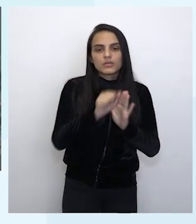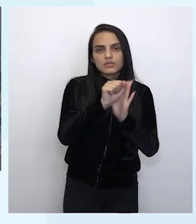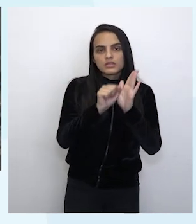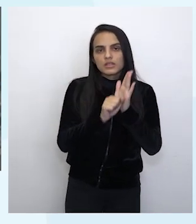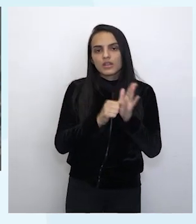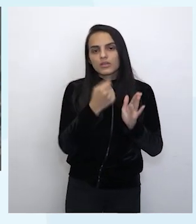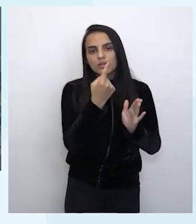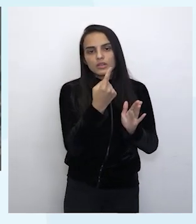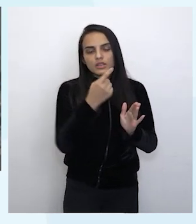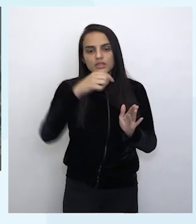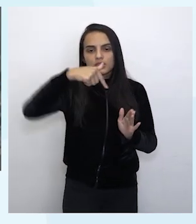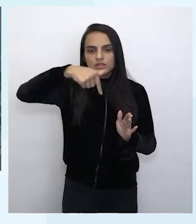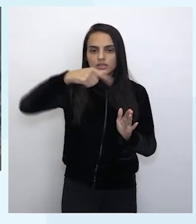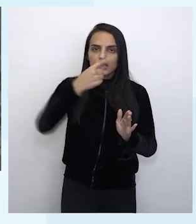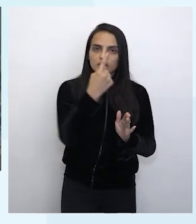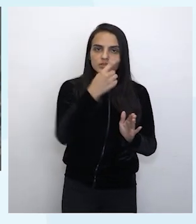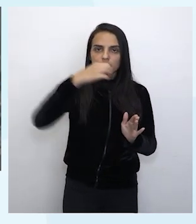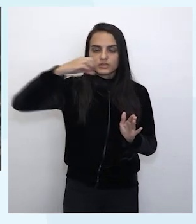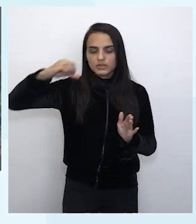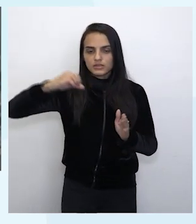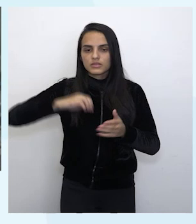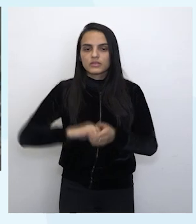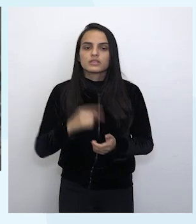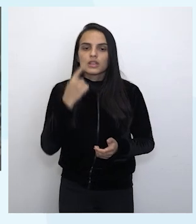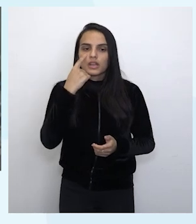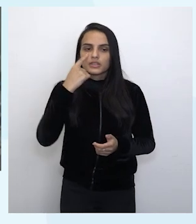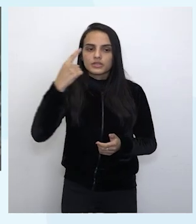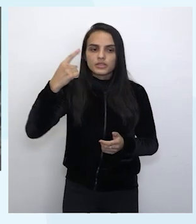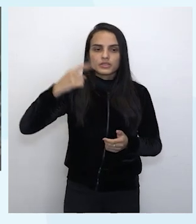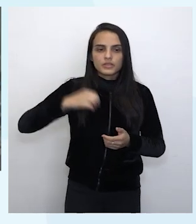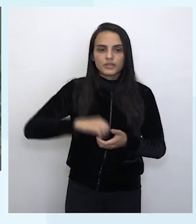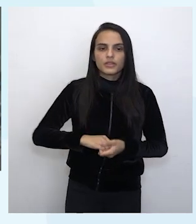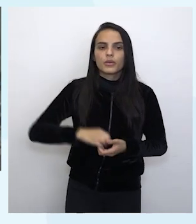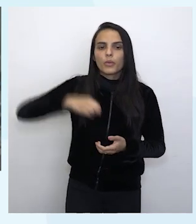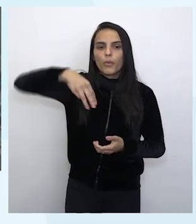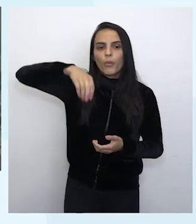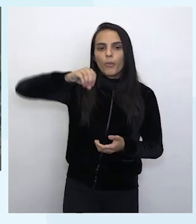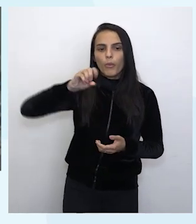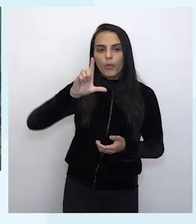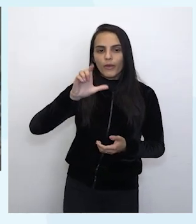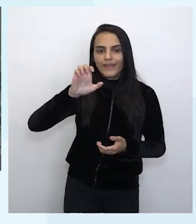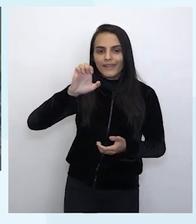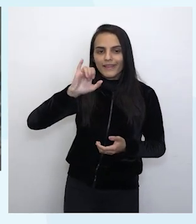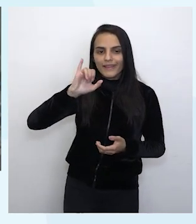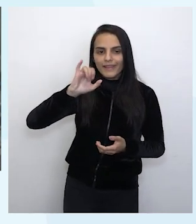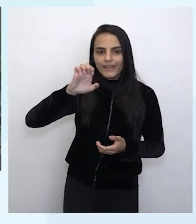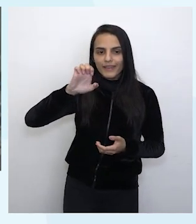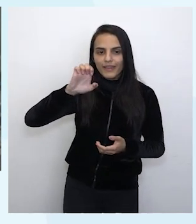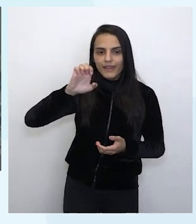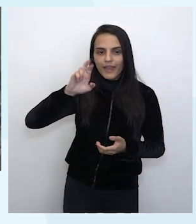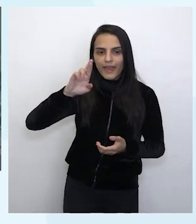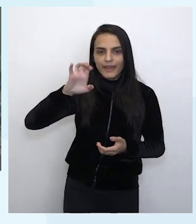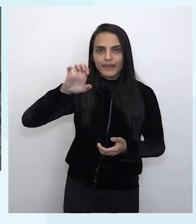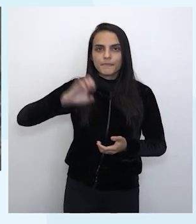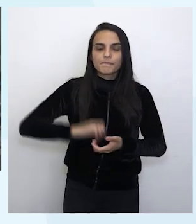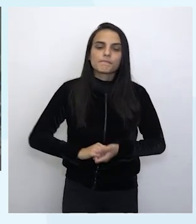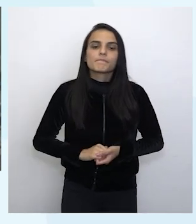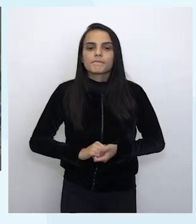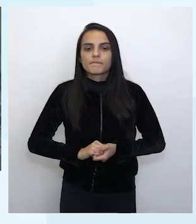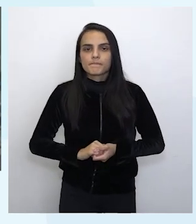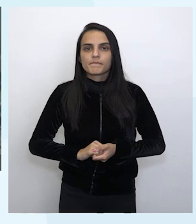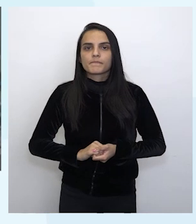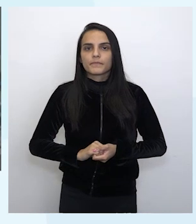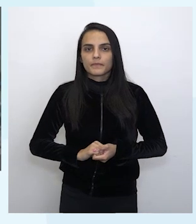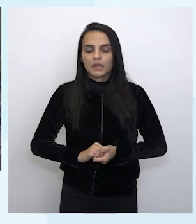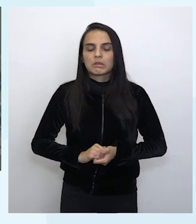17 e 19. Tá? Então, aí a gente vê o Molière, que faz a renovação da comédia lá na França, tá? E ele faz